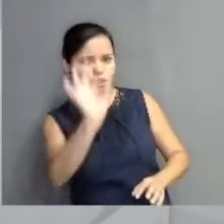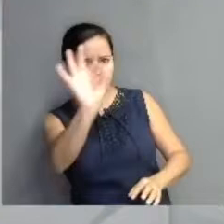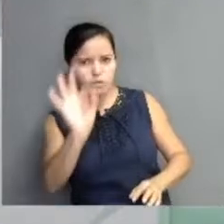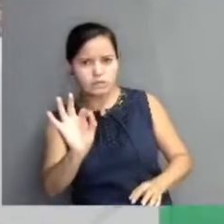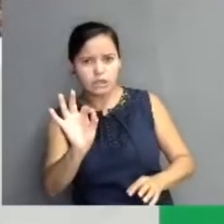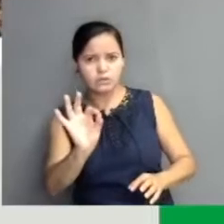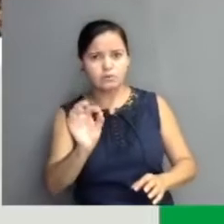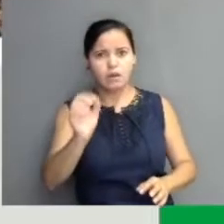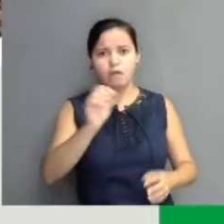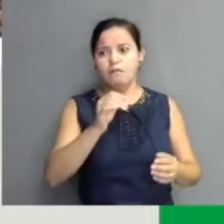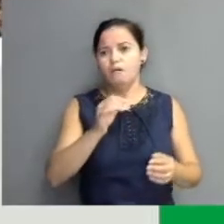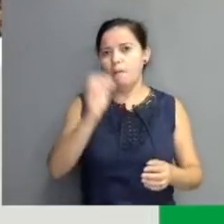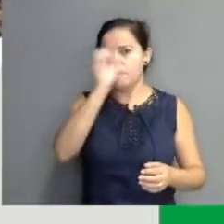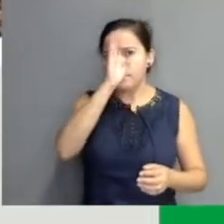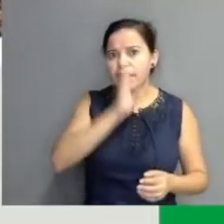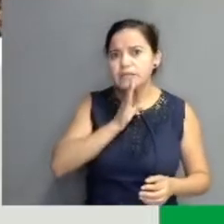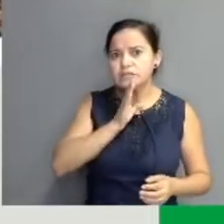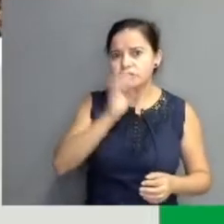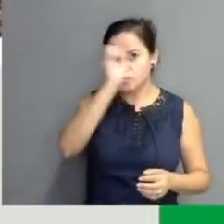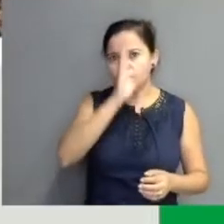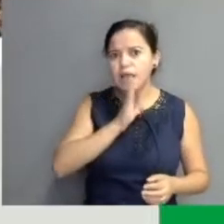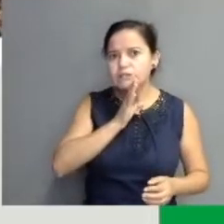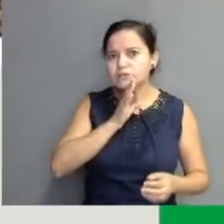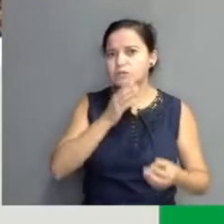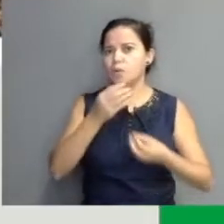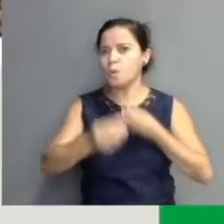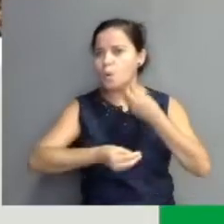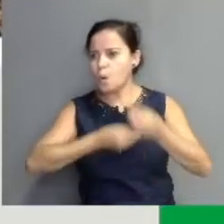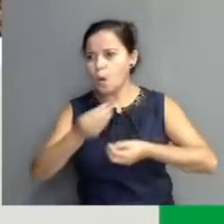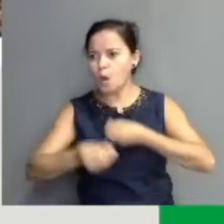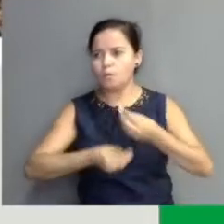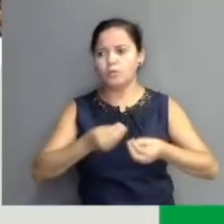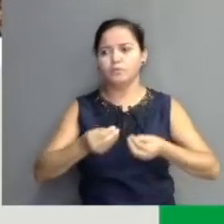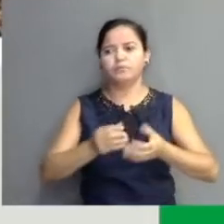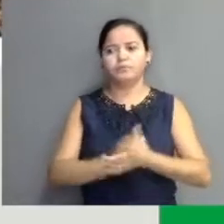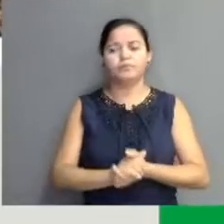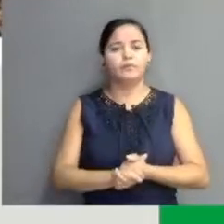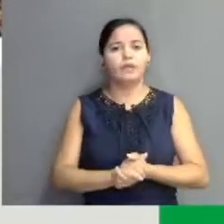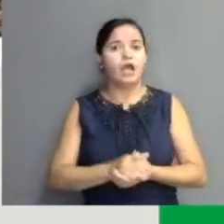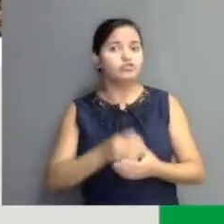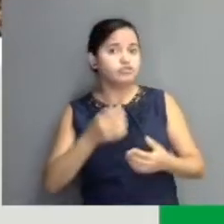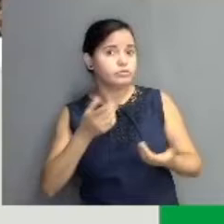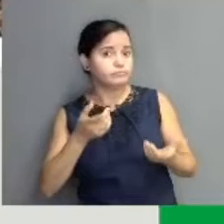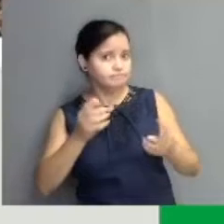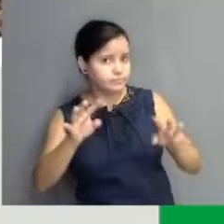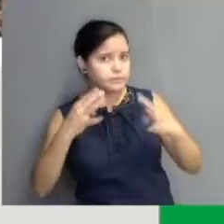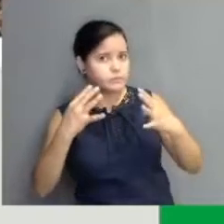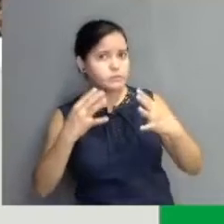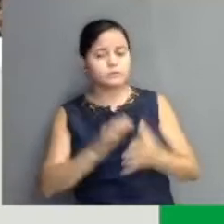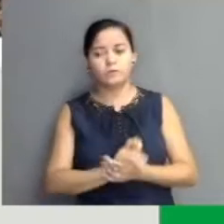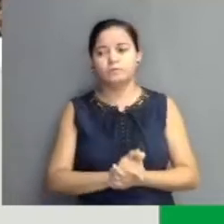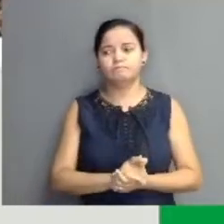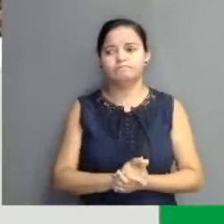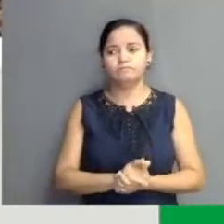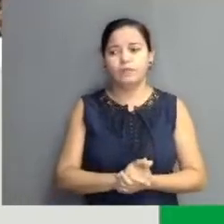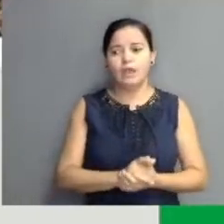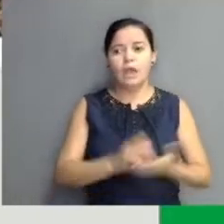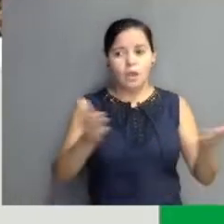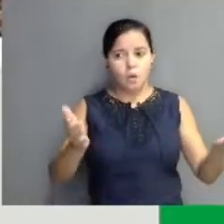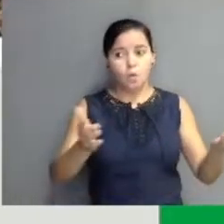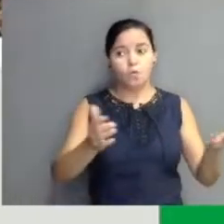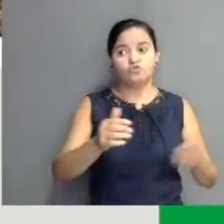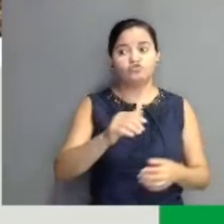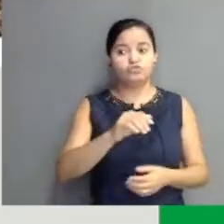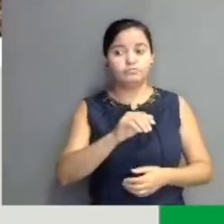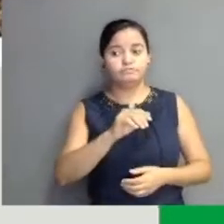fala a nível Brasil, e quero reforçar aqui que é a nível Brasil, preste atenção. Aterro sanitário corresponde hoje, a nível